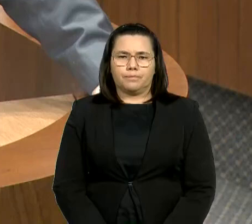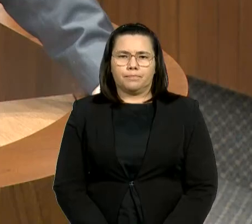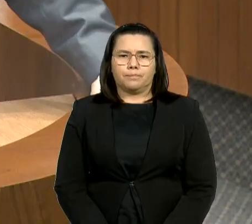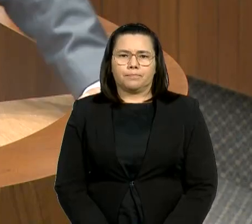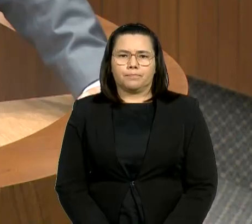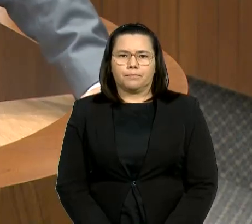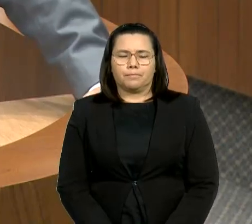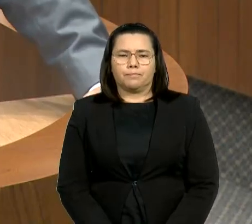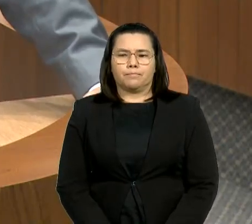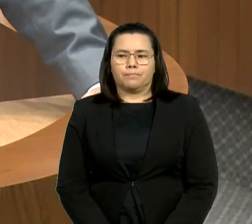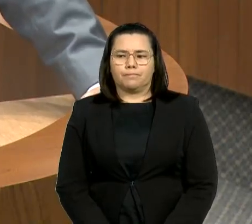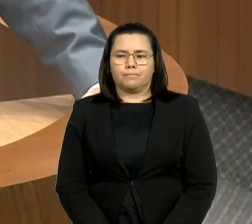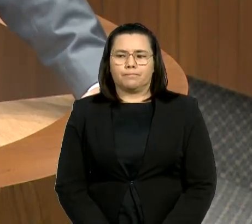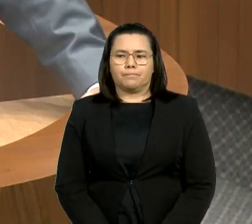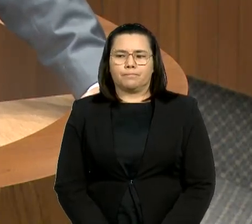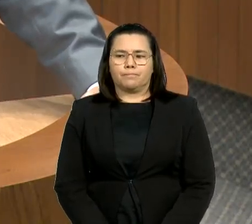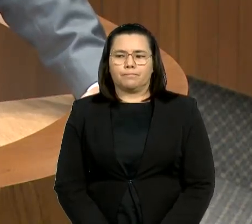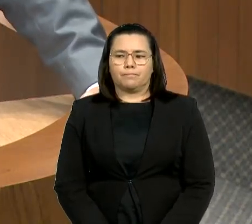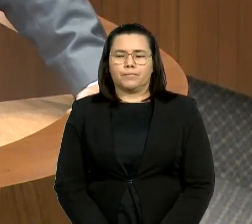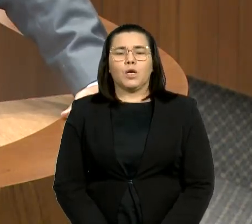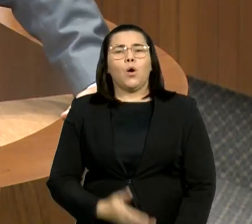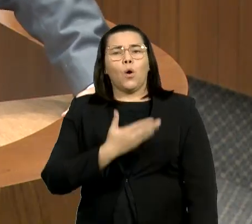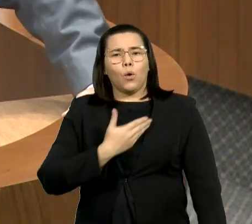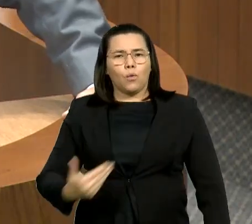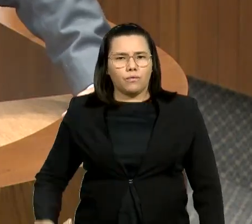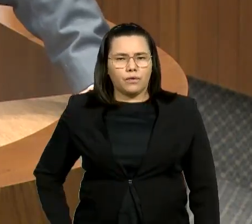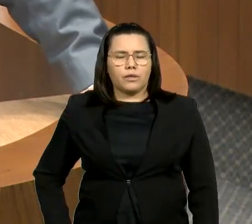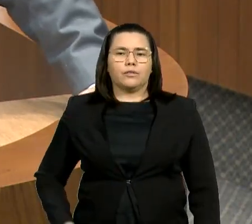esse momento em que o governo federal